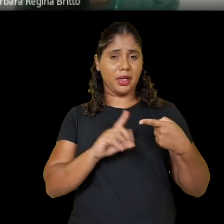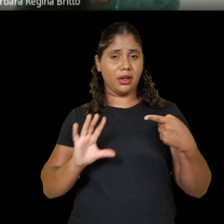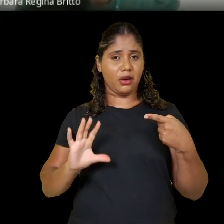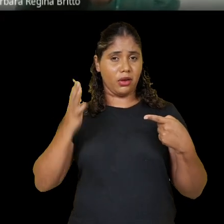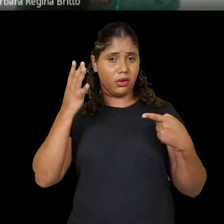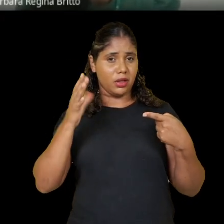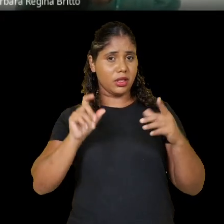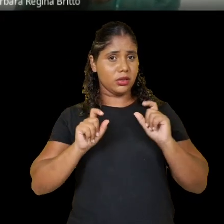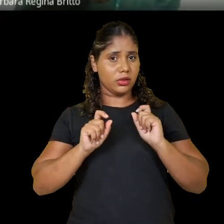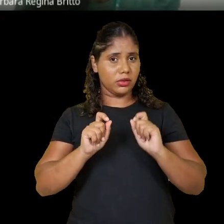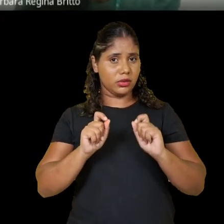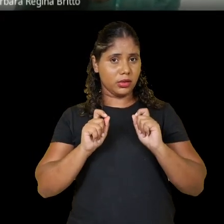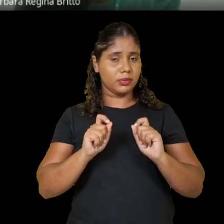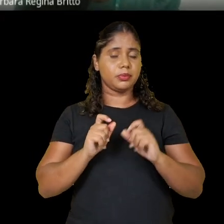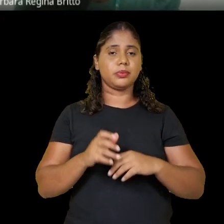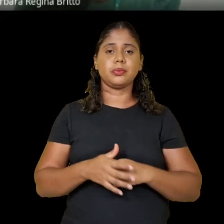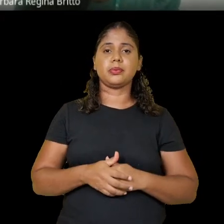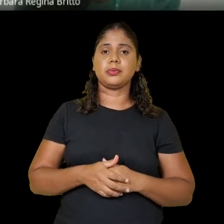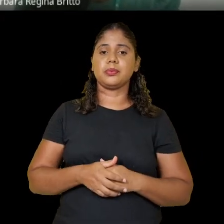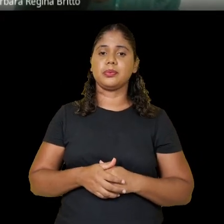vai acontecer